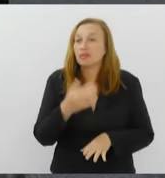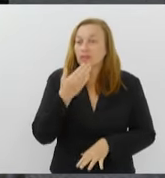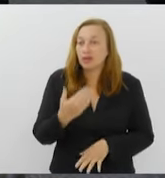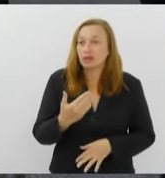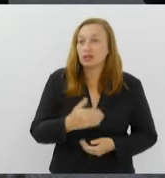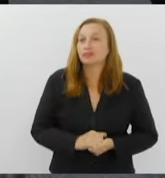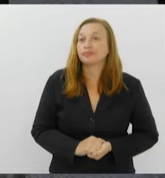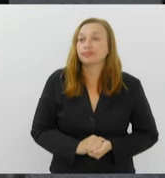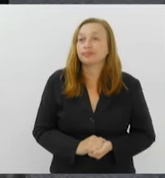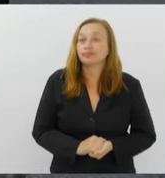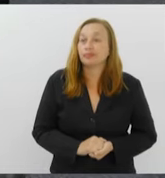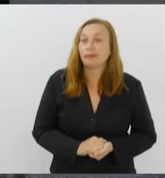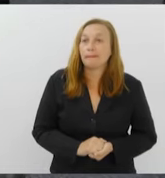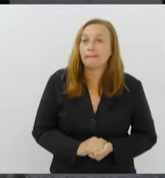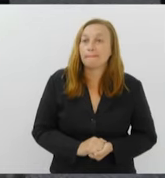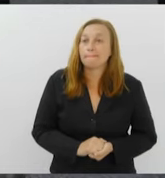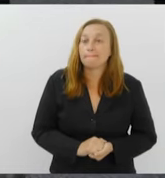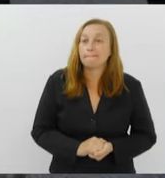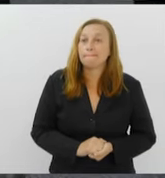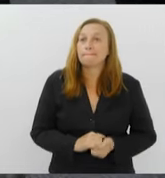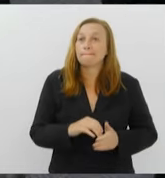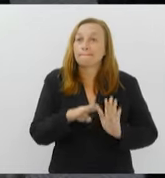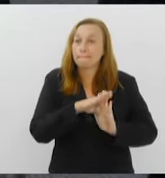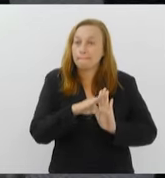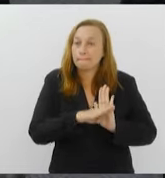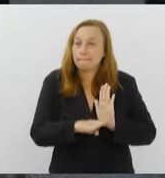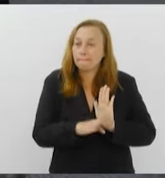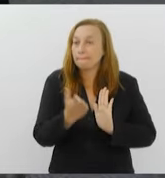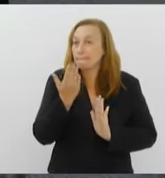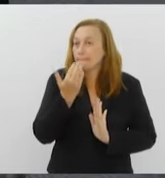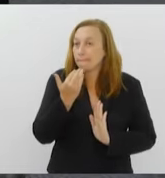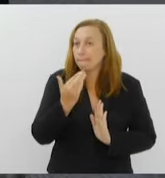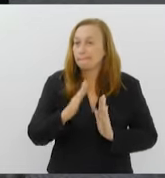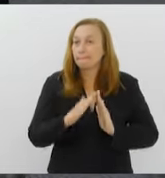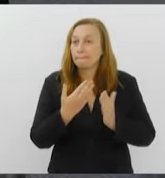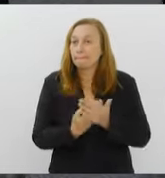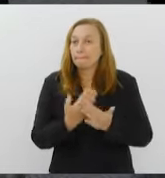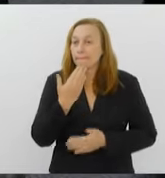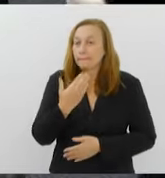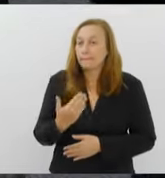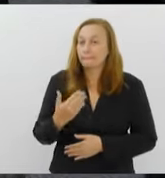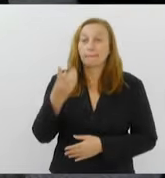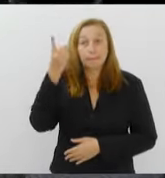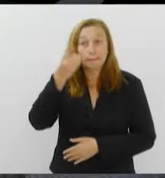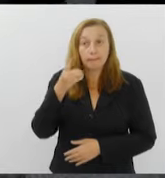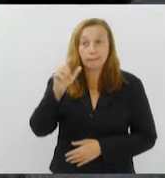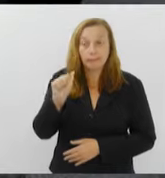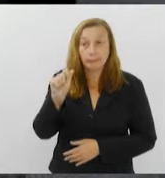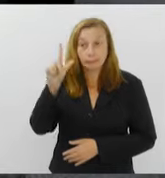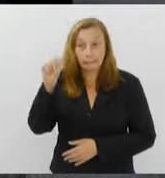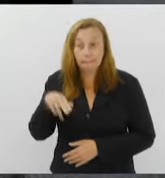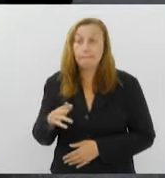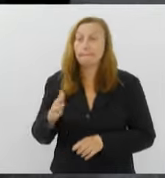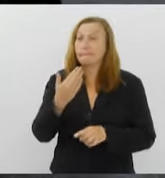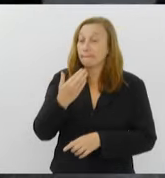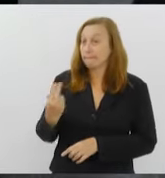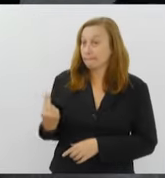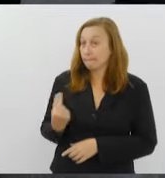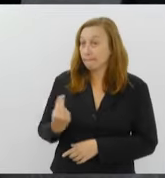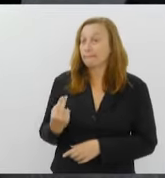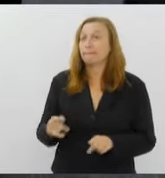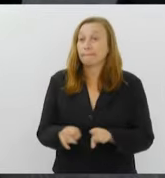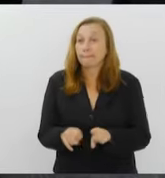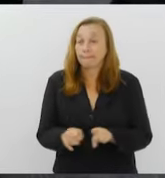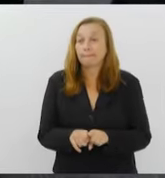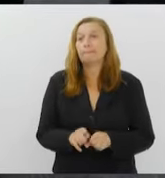também no cardápio da merenda escolar. Então, que solicitar ao deputado Alan Lopes, como presidente. E solicitar coautoria do projeto também ao